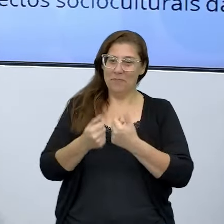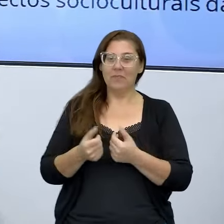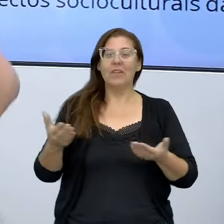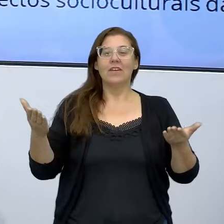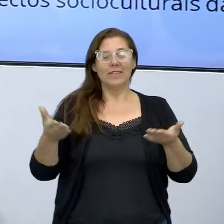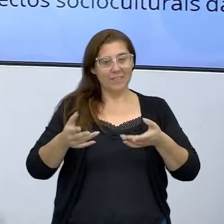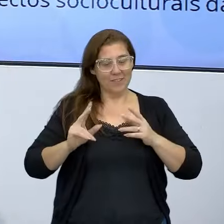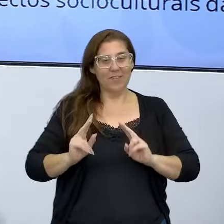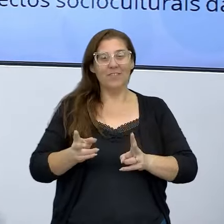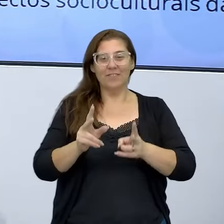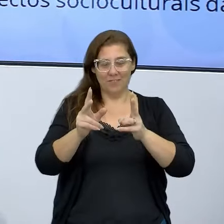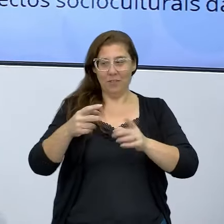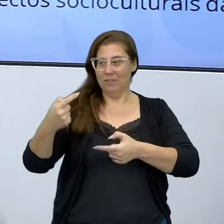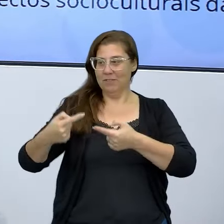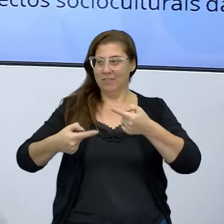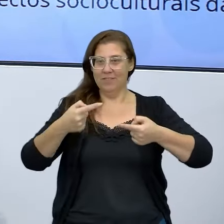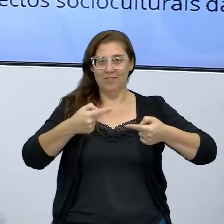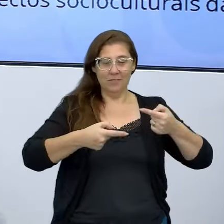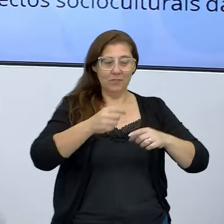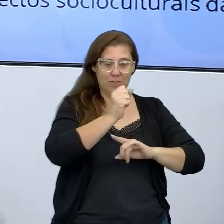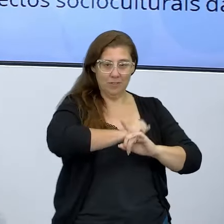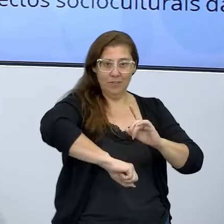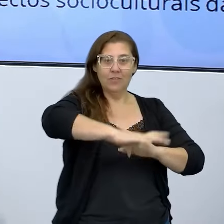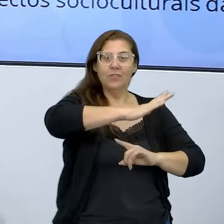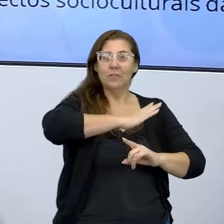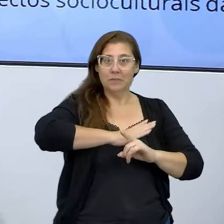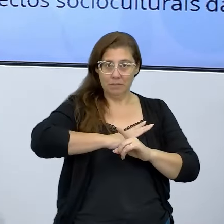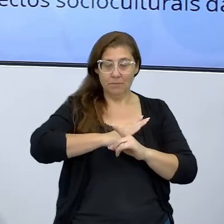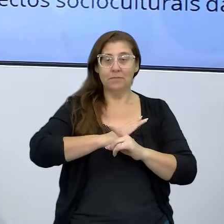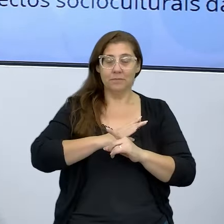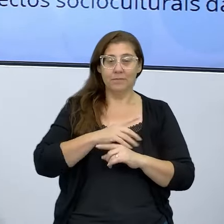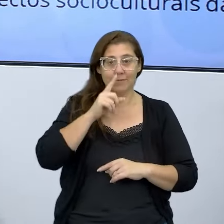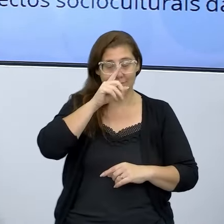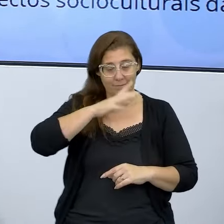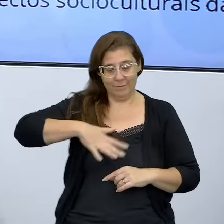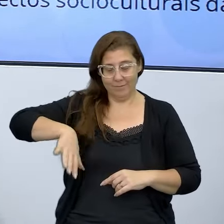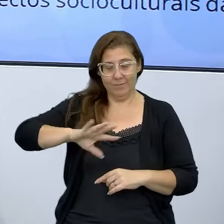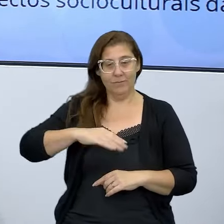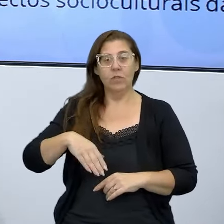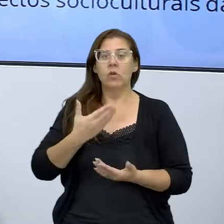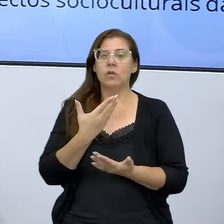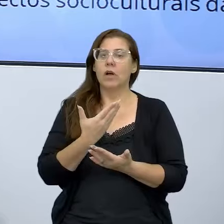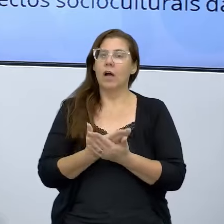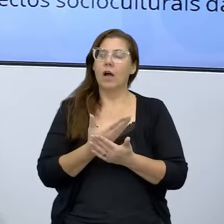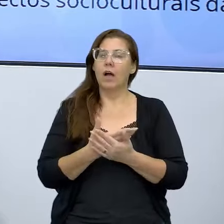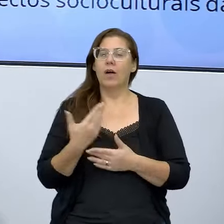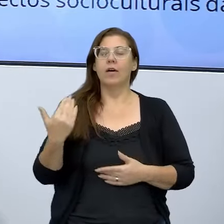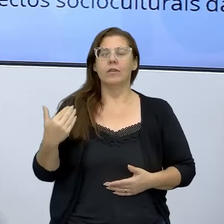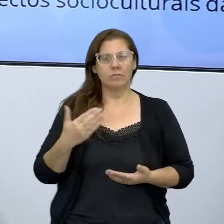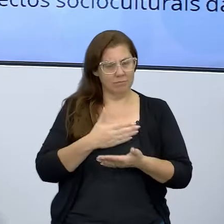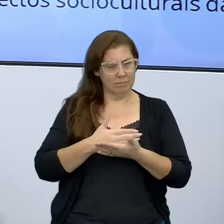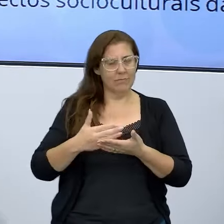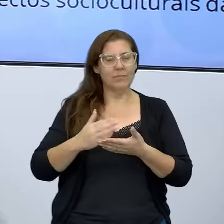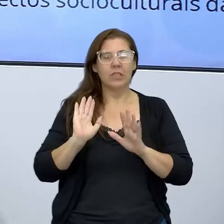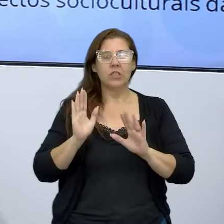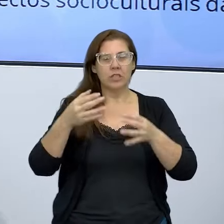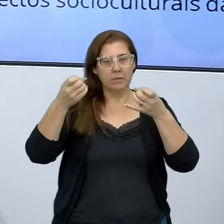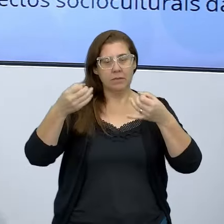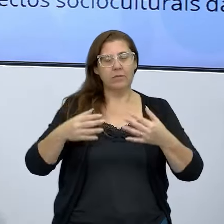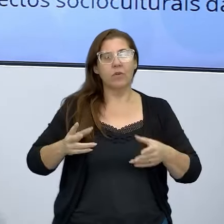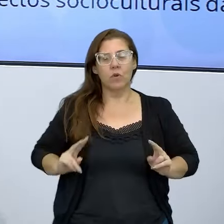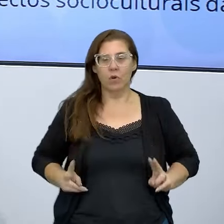Hoje, continuando as nossas discussões sobre a sociedade de risco, né, que a gente já começou na aula anterior, né, e como eu falei pra vocês, a gente